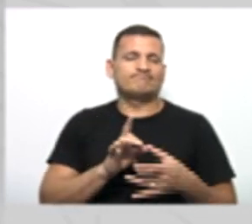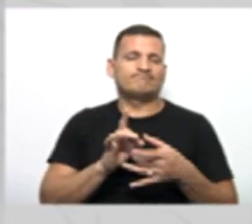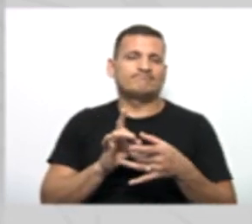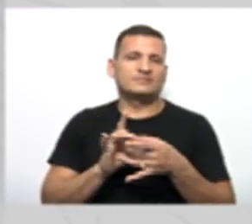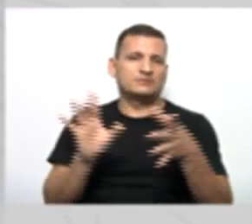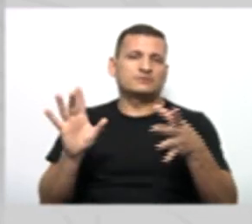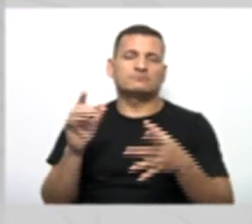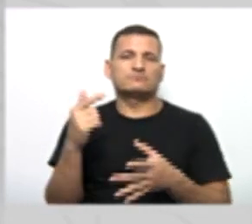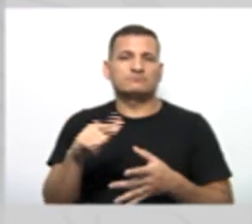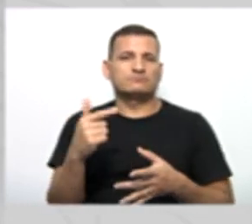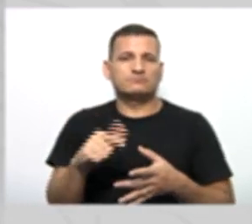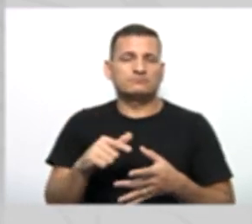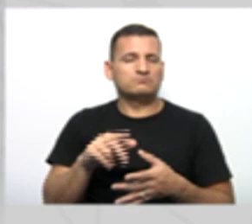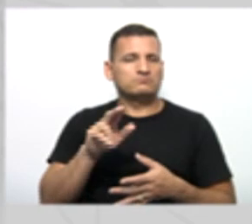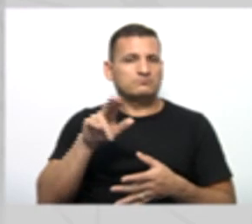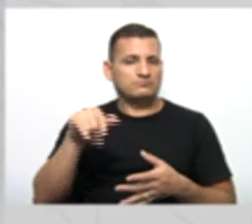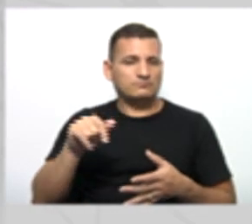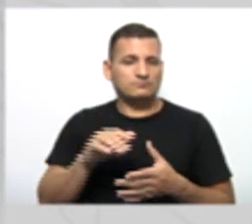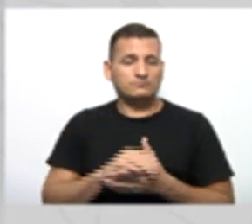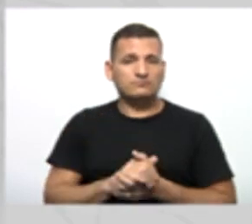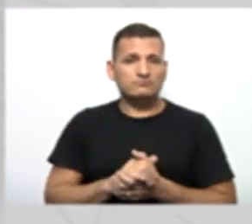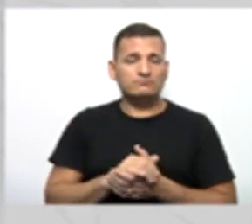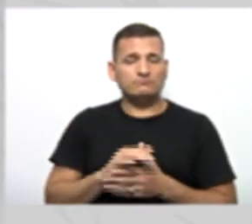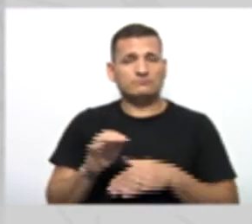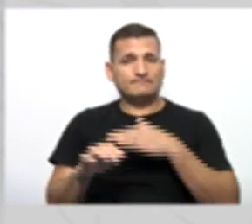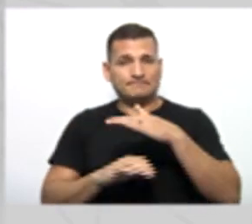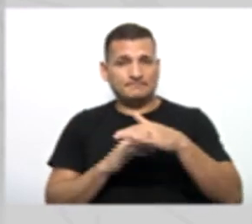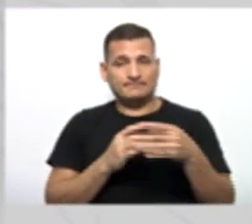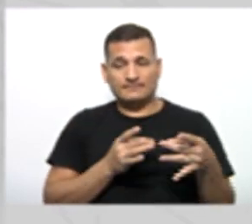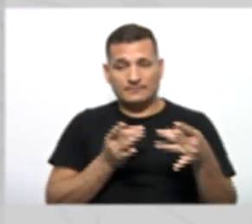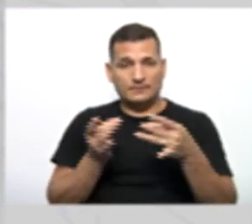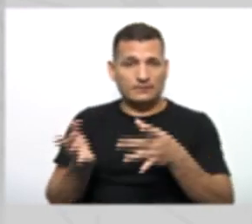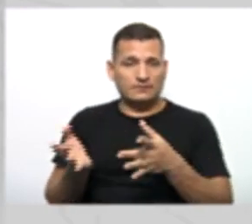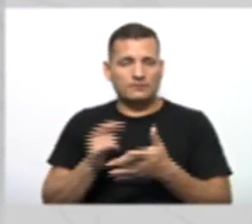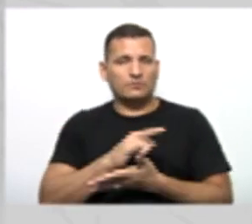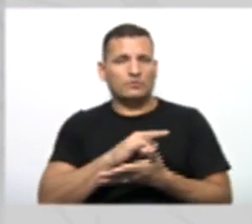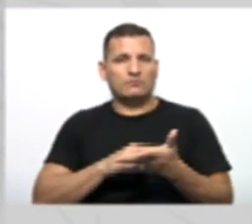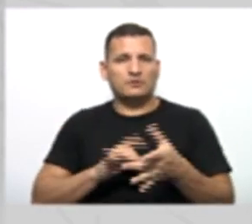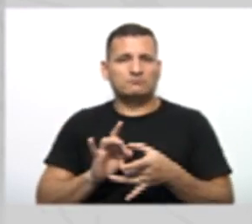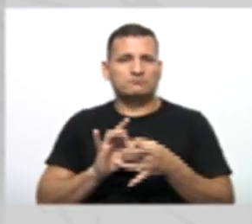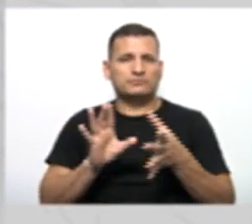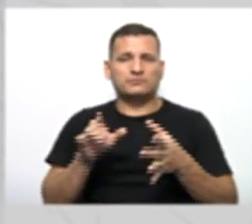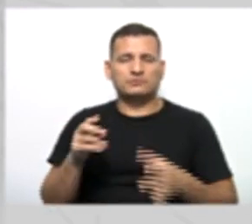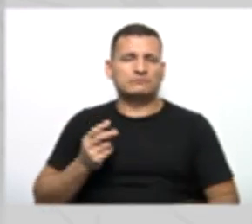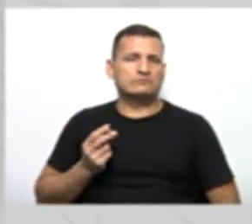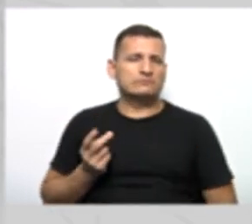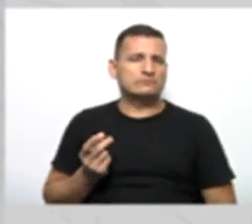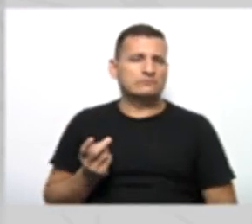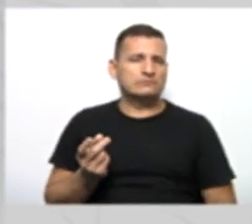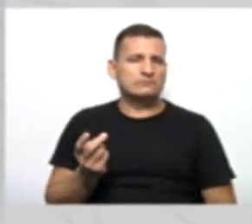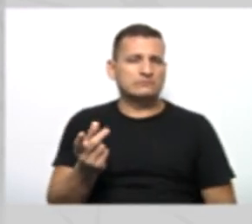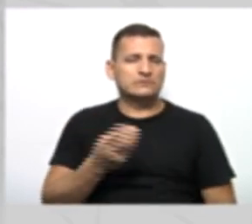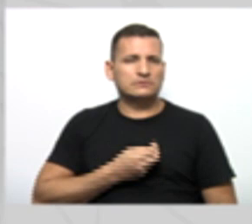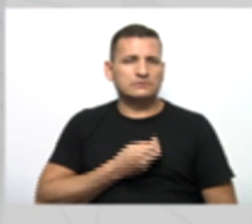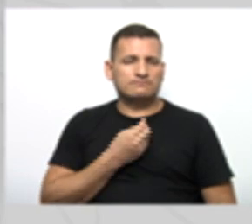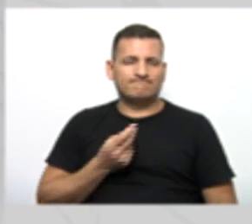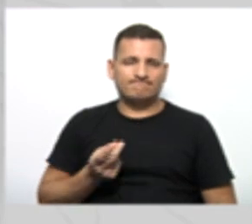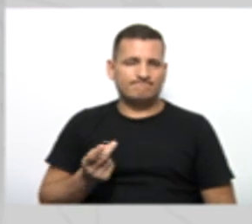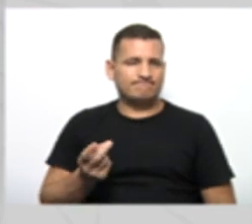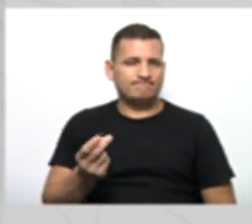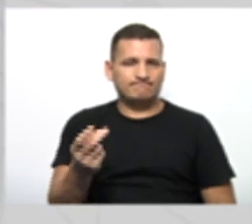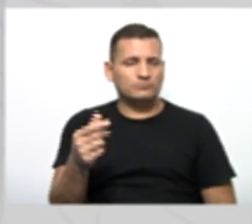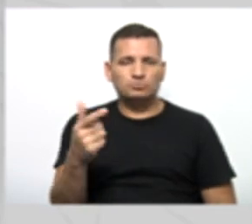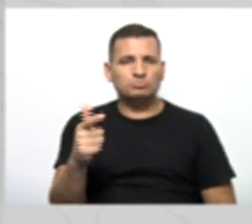definitiva. Não se dá uma licença para um empreendimento para quem continua operando para a vida toda. As licenças ambientais,